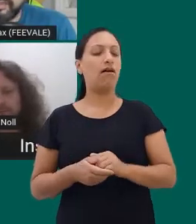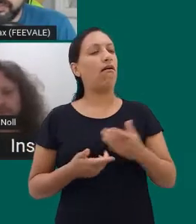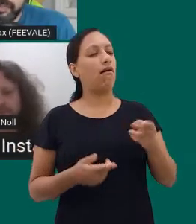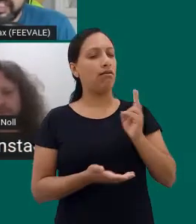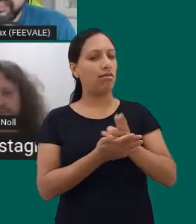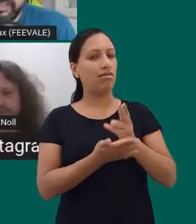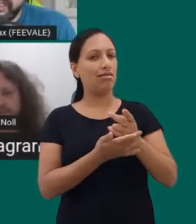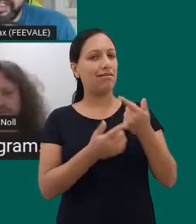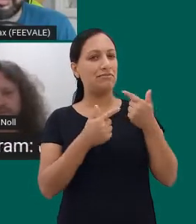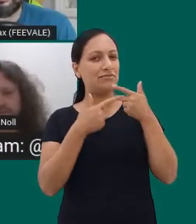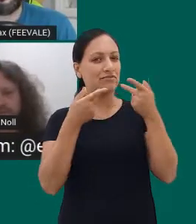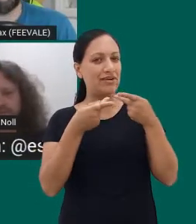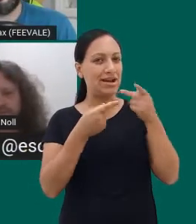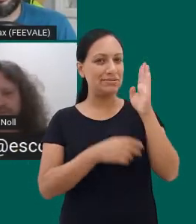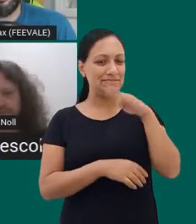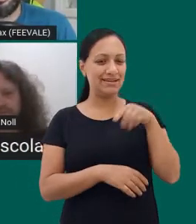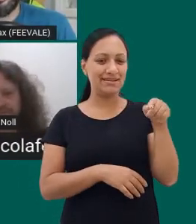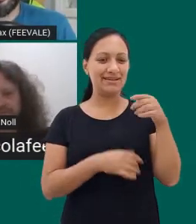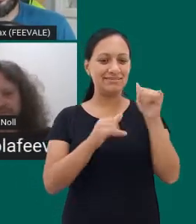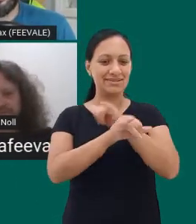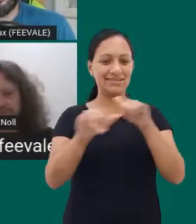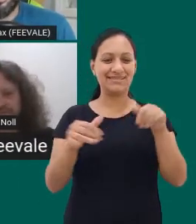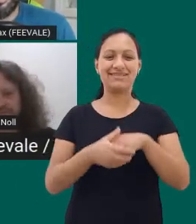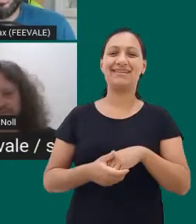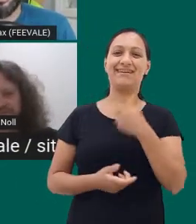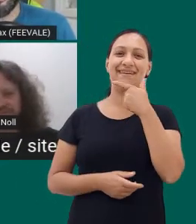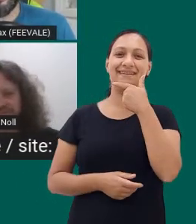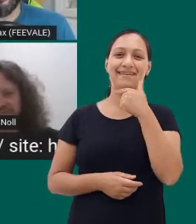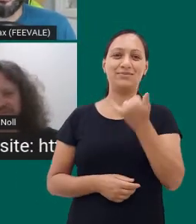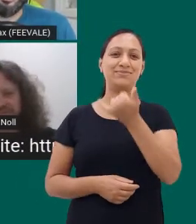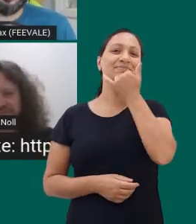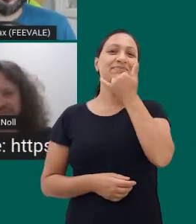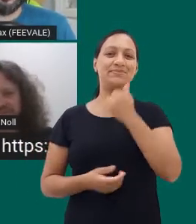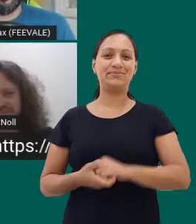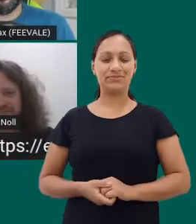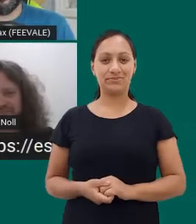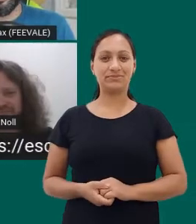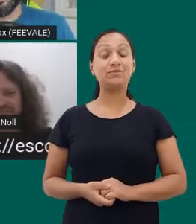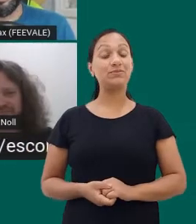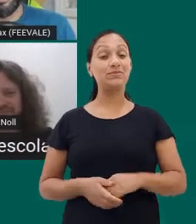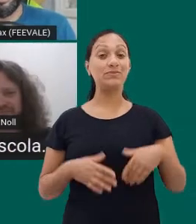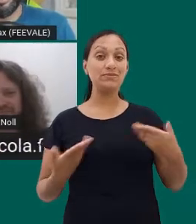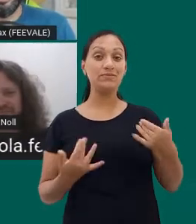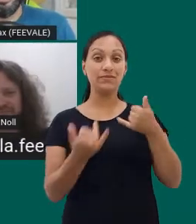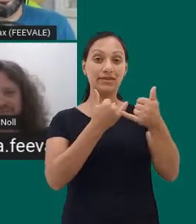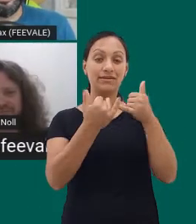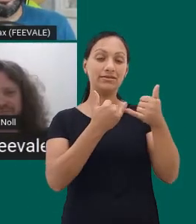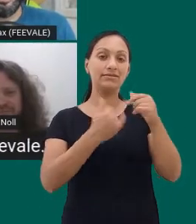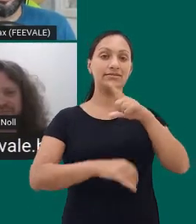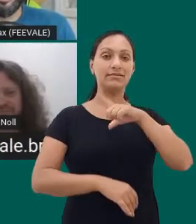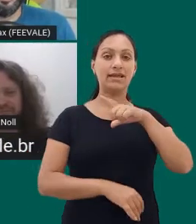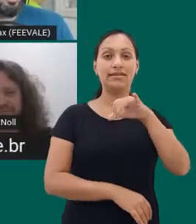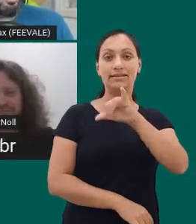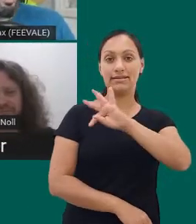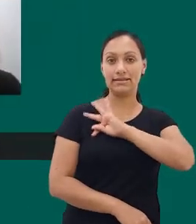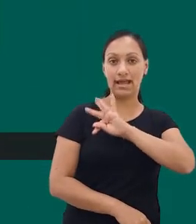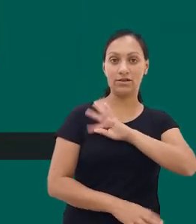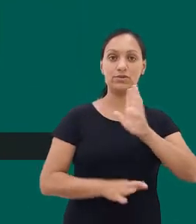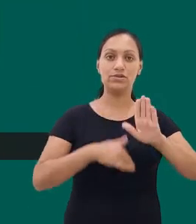isso. Publicidade é o melhor. Desculpa. Então, nós temos, por exemplo, técnicos agora de desenvolvimento